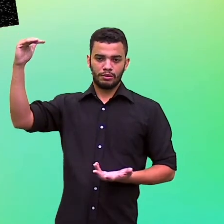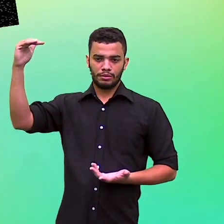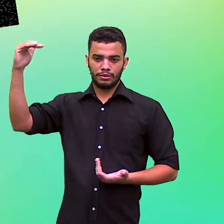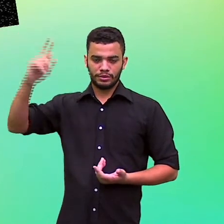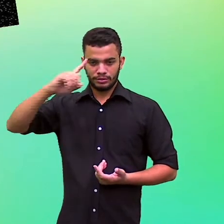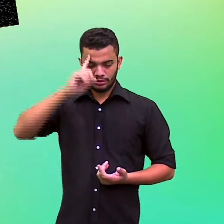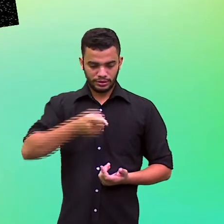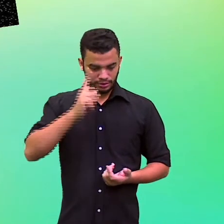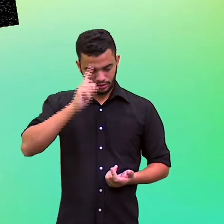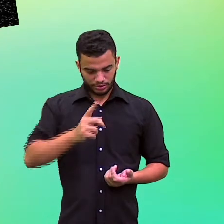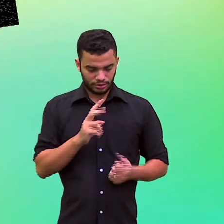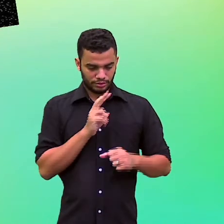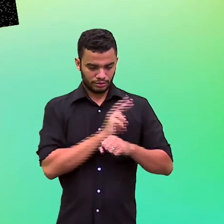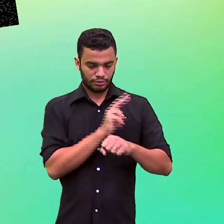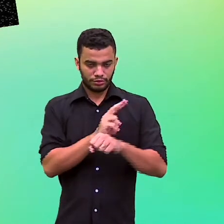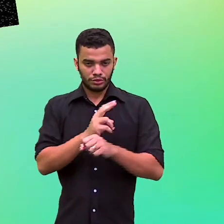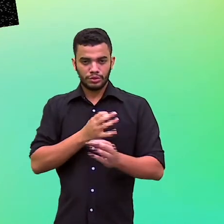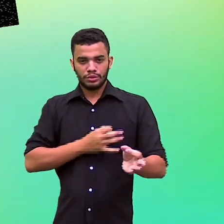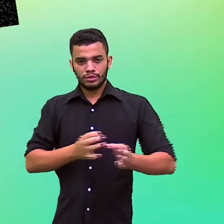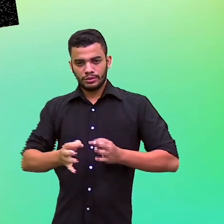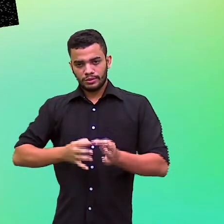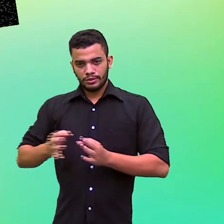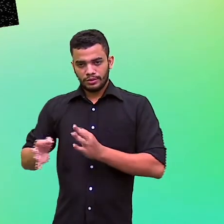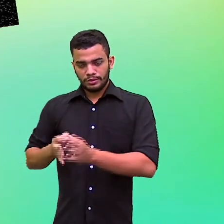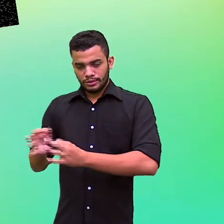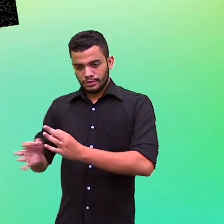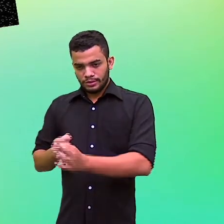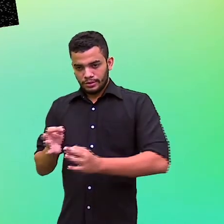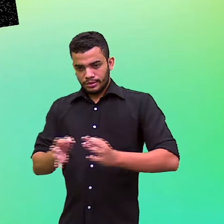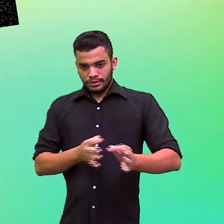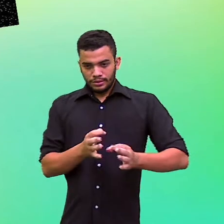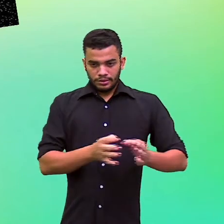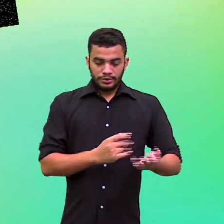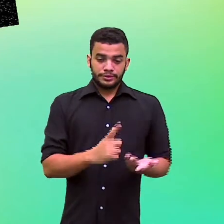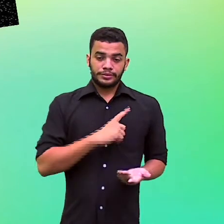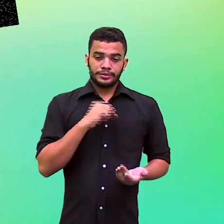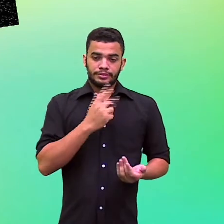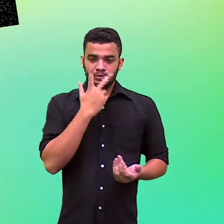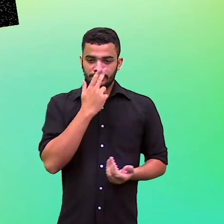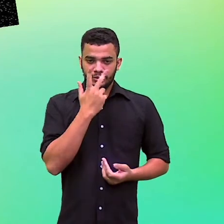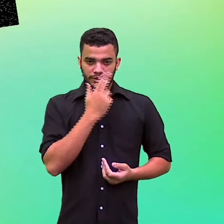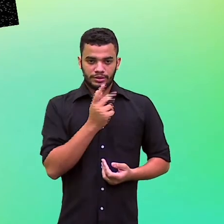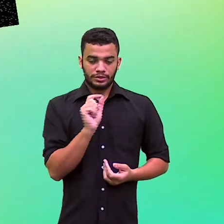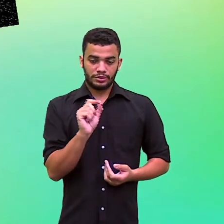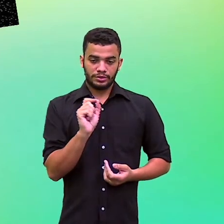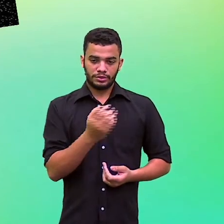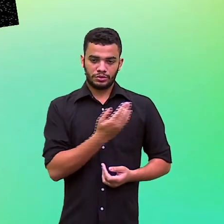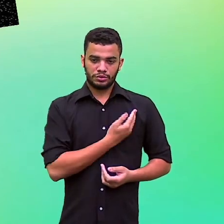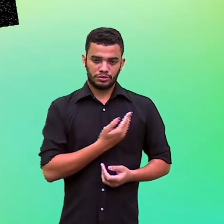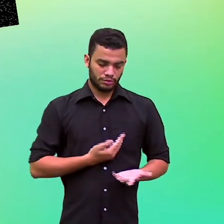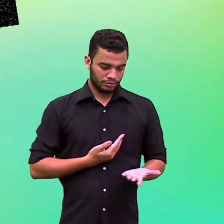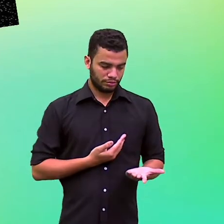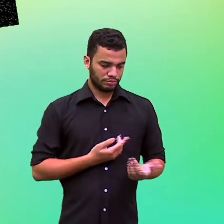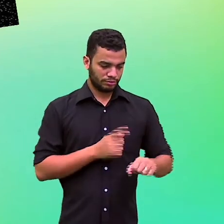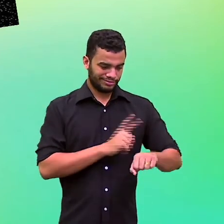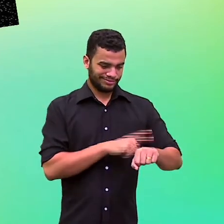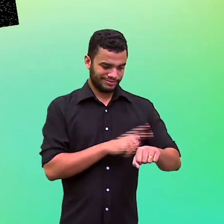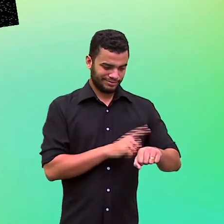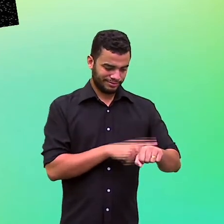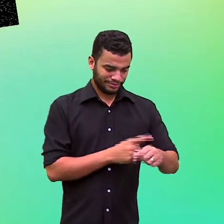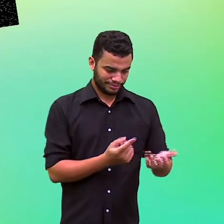etapas? São regências provisórias. Temos os partidos